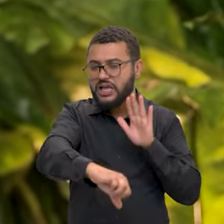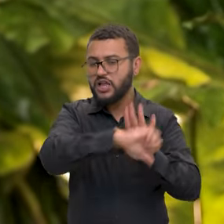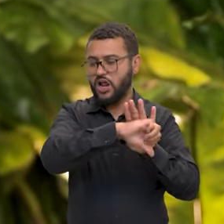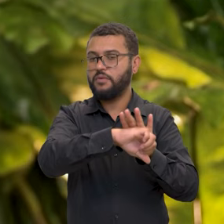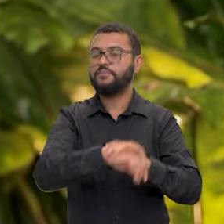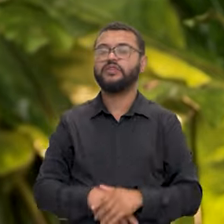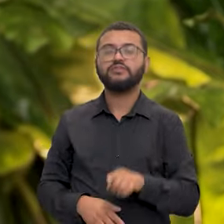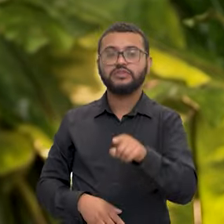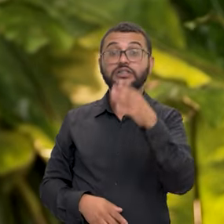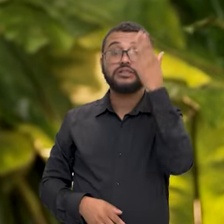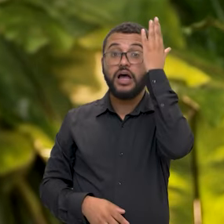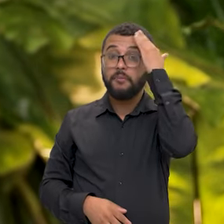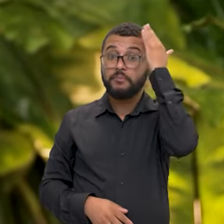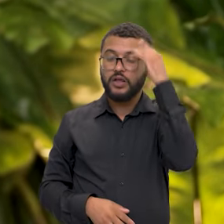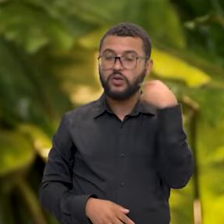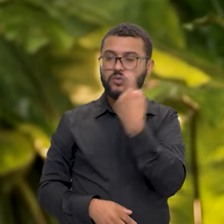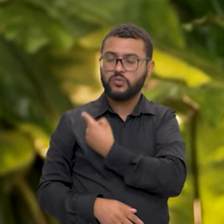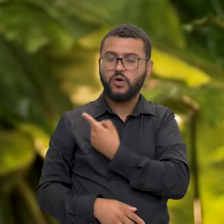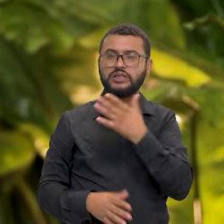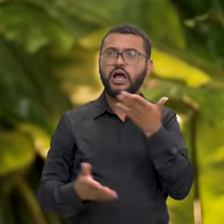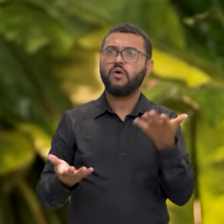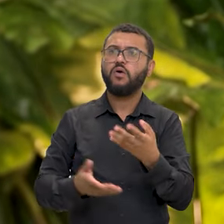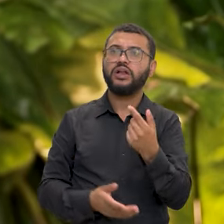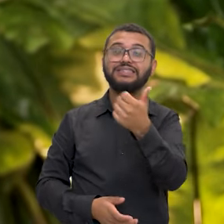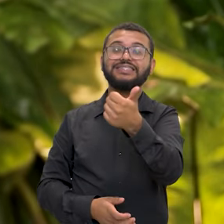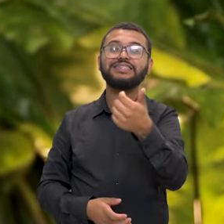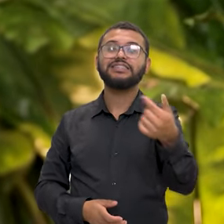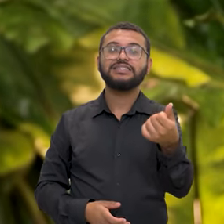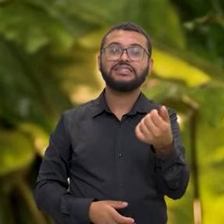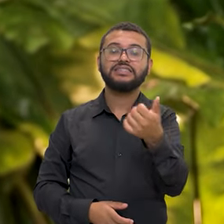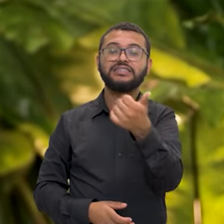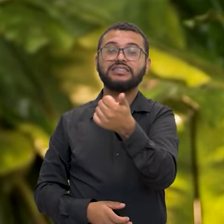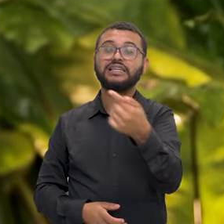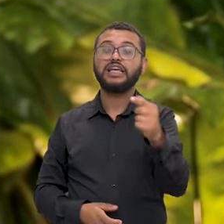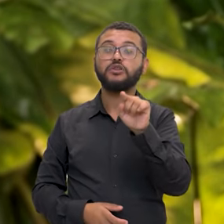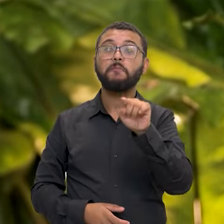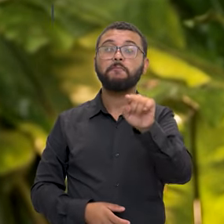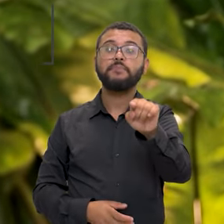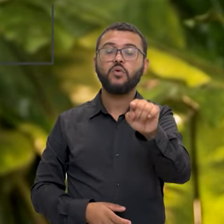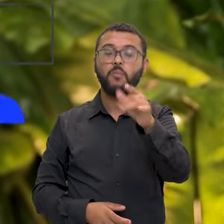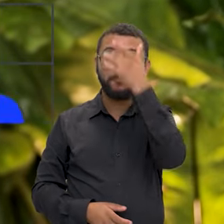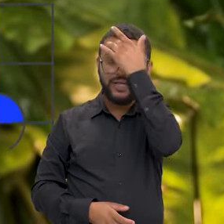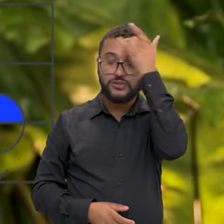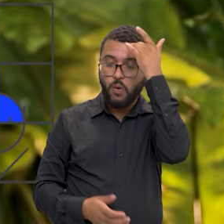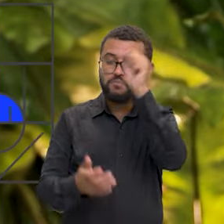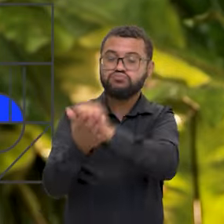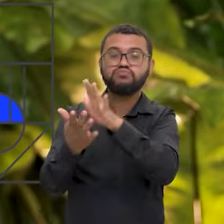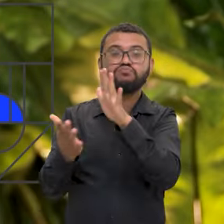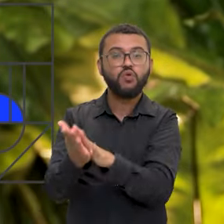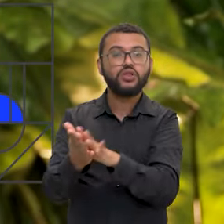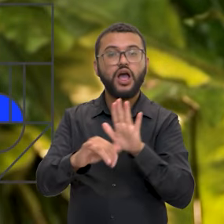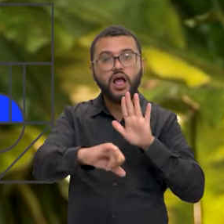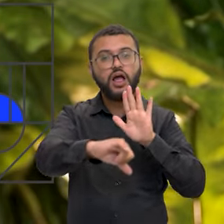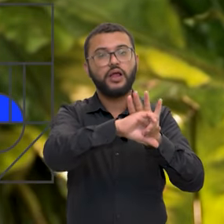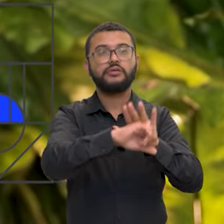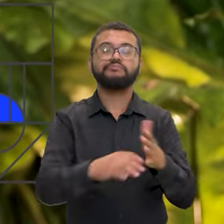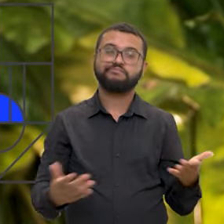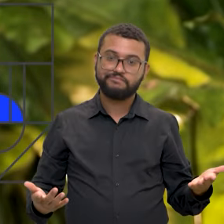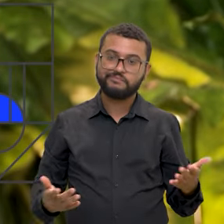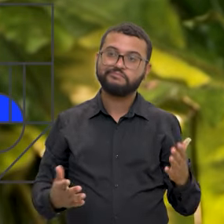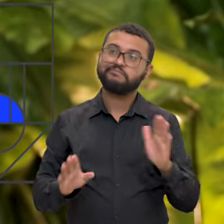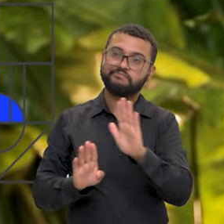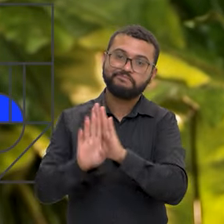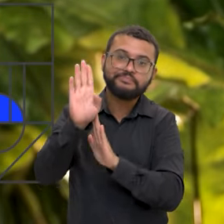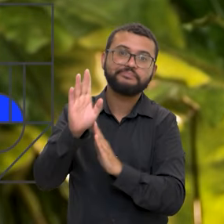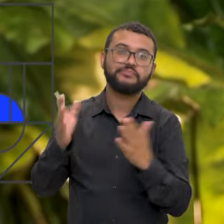Infelizmente é um triste recorde. Eu adoraria que a gente não tivesse que multar tanta gente por desmatamento. Isso